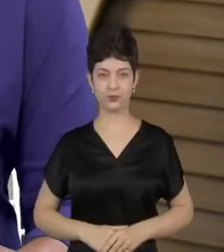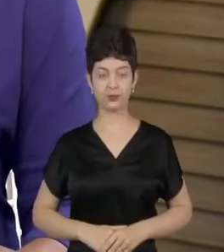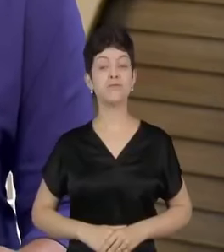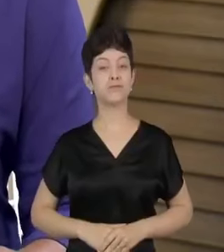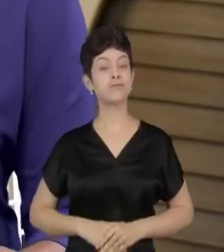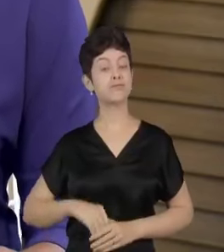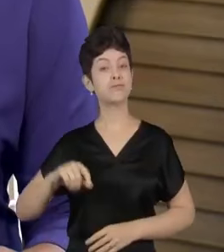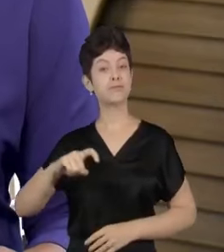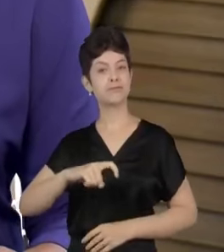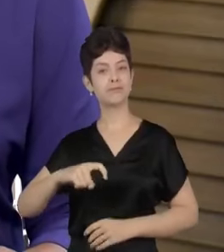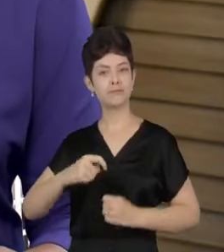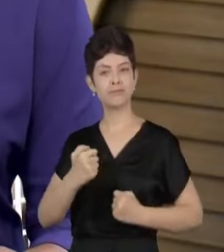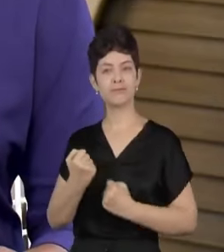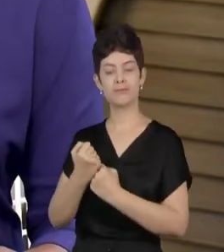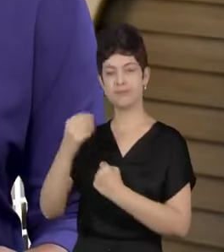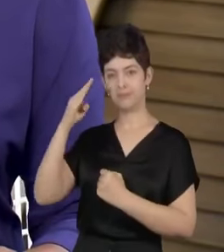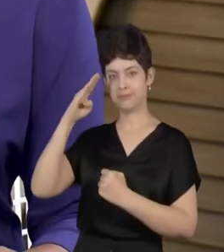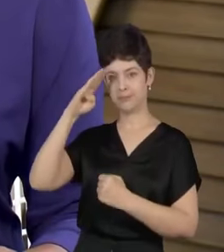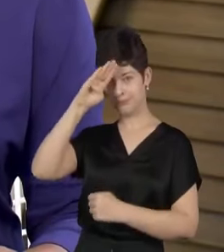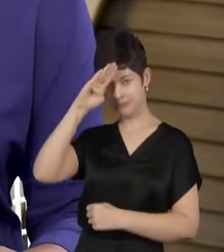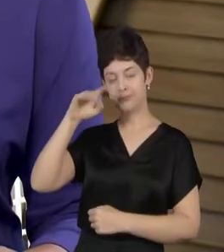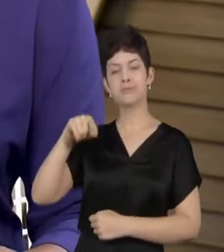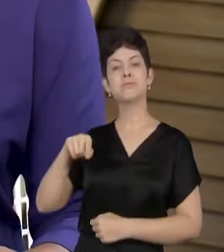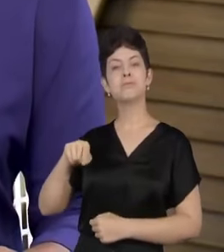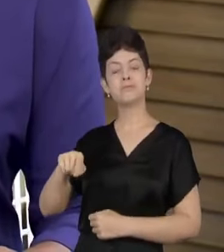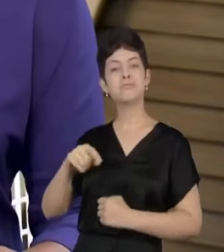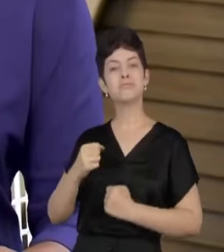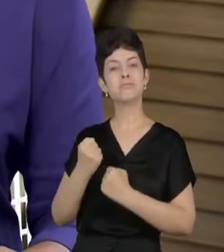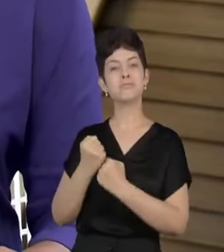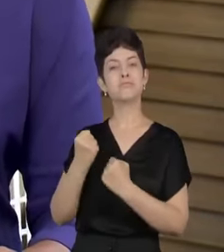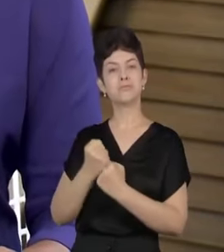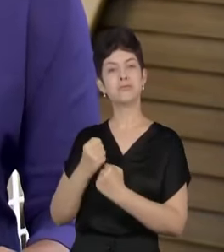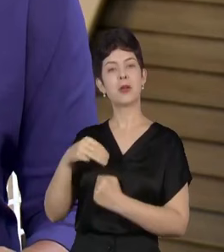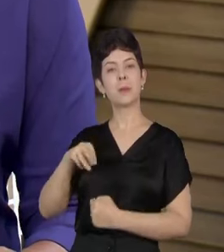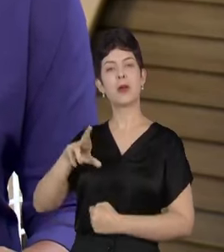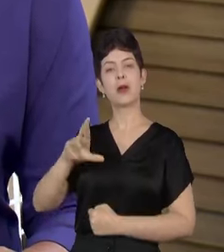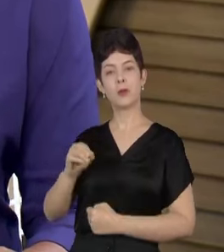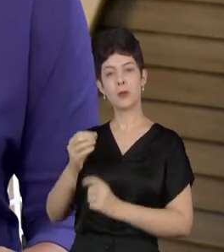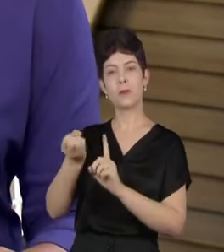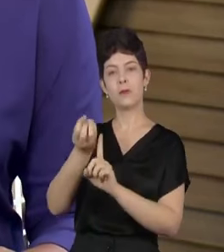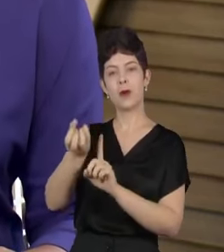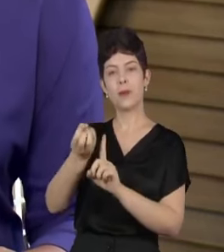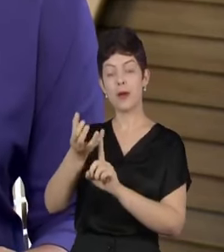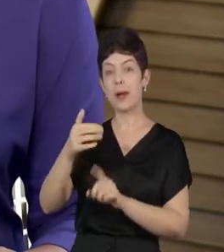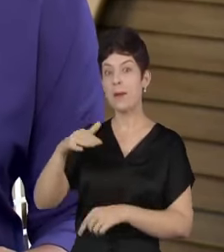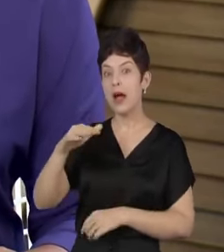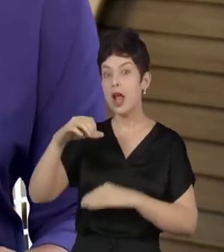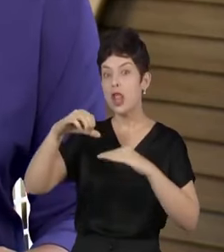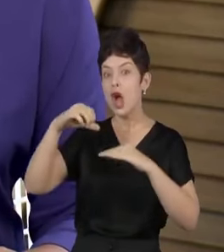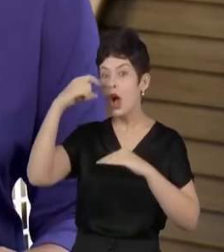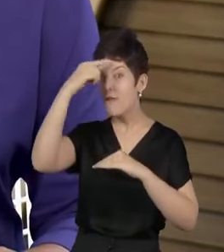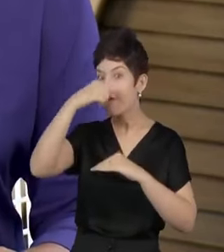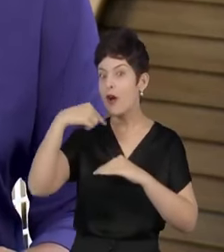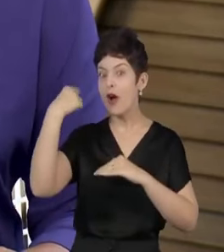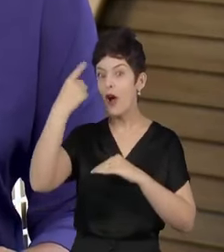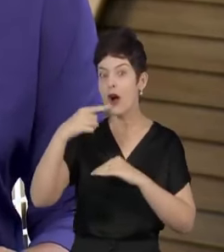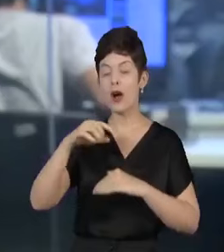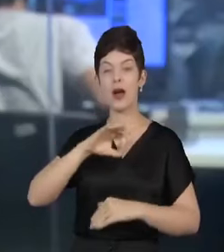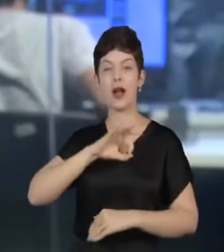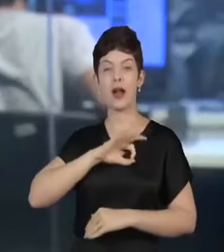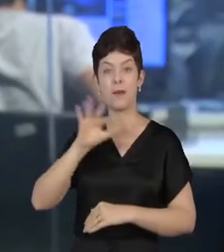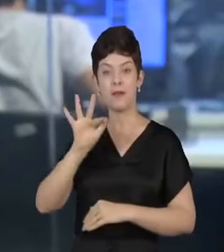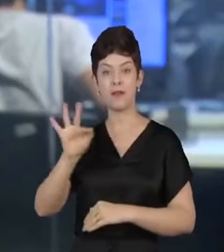o exudante de ordens do ex-presidente Jair bolsonaro depôs por mais de 9 horas na Polícia Federal em